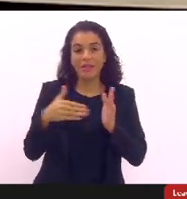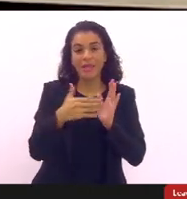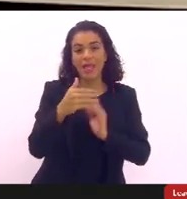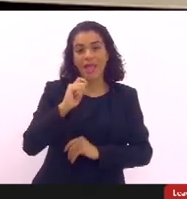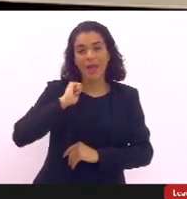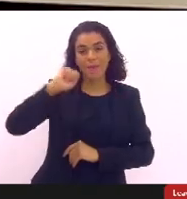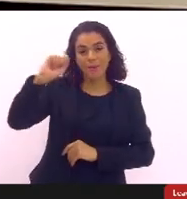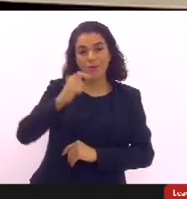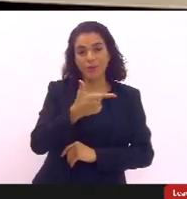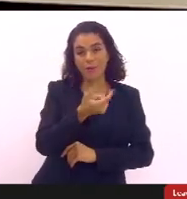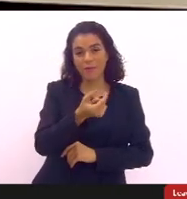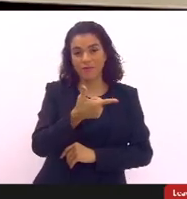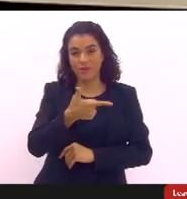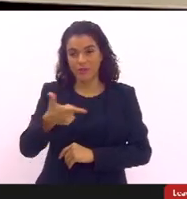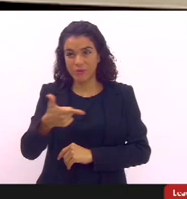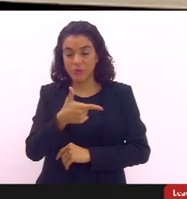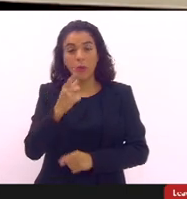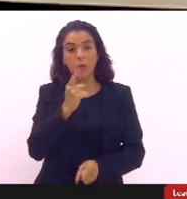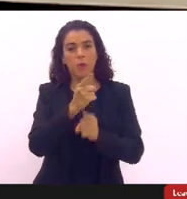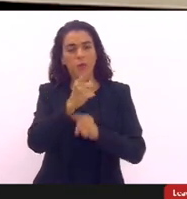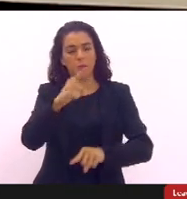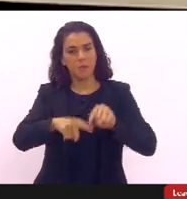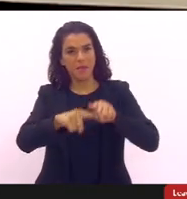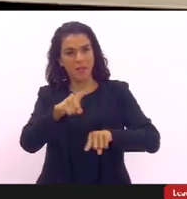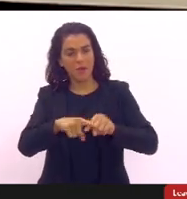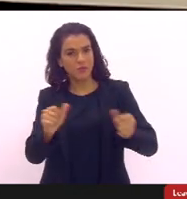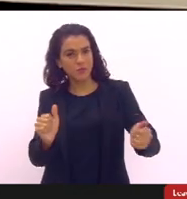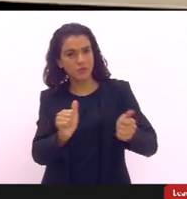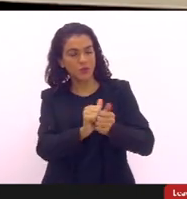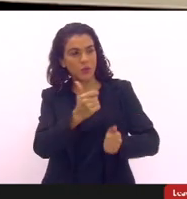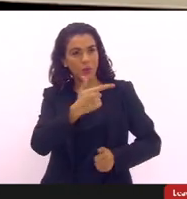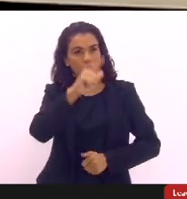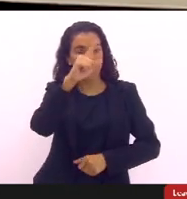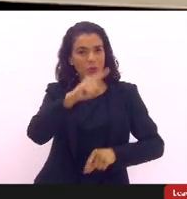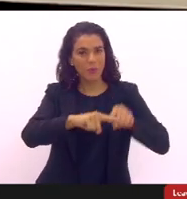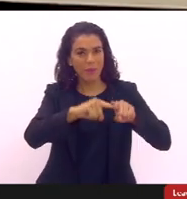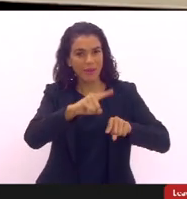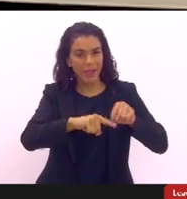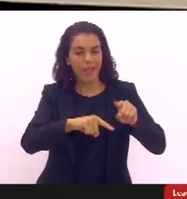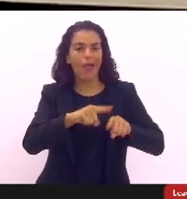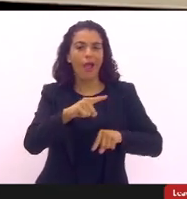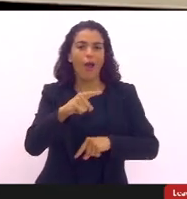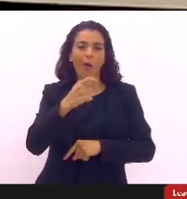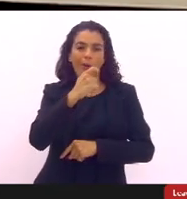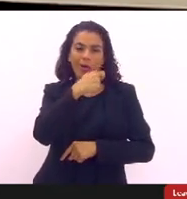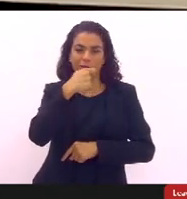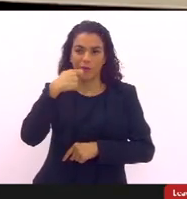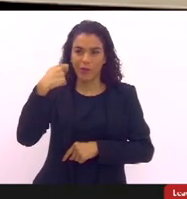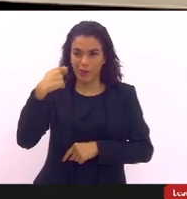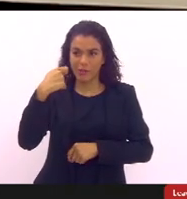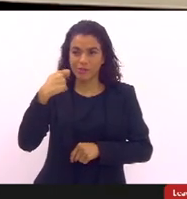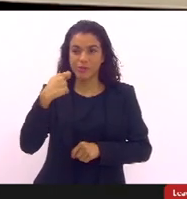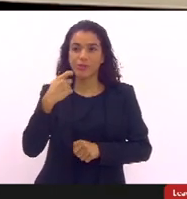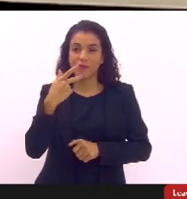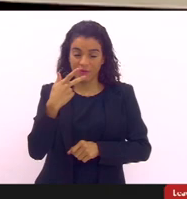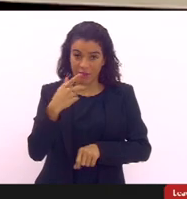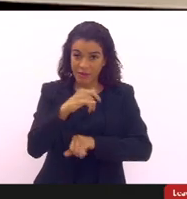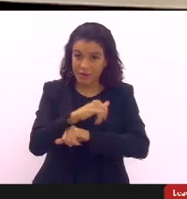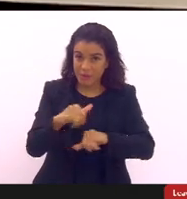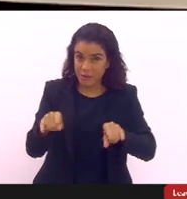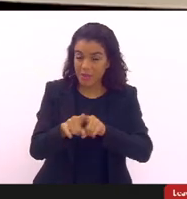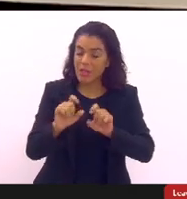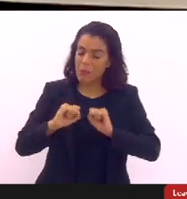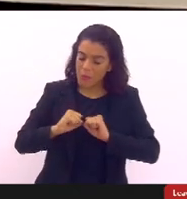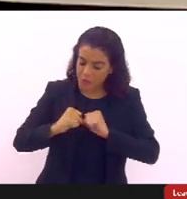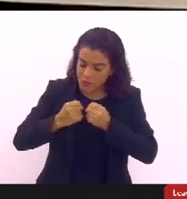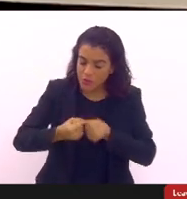eu, numa fiscalização, encontrei esse equipamento lá, junto com outro raio-x odontológico. Desde então, e eu tenho que dizer isso, há um